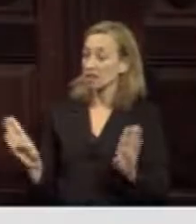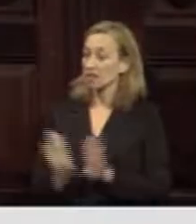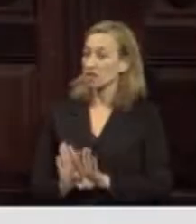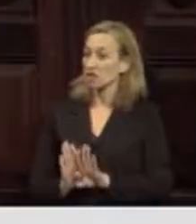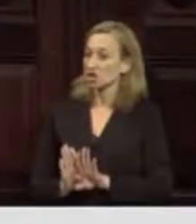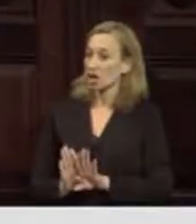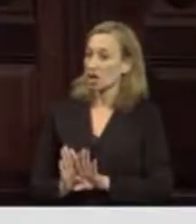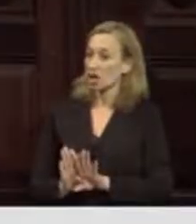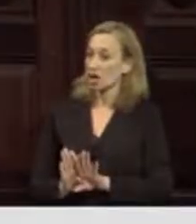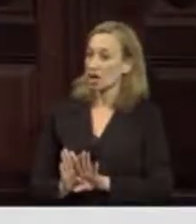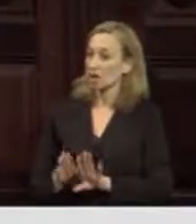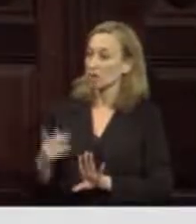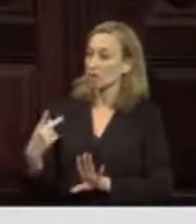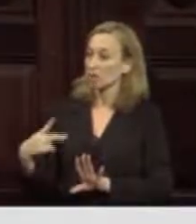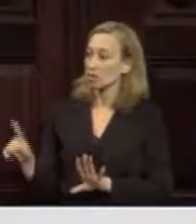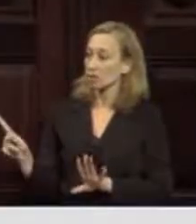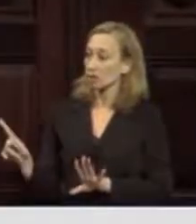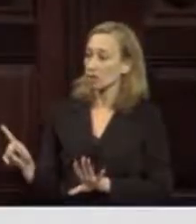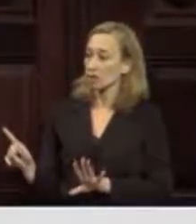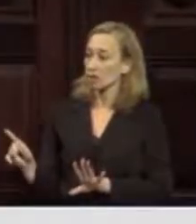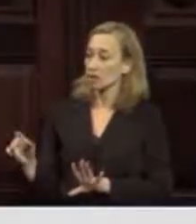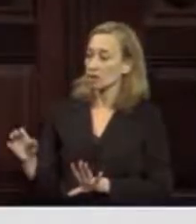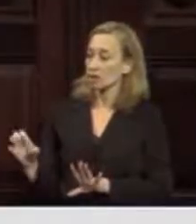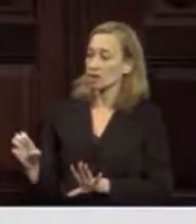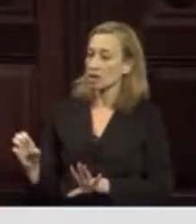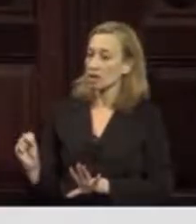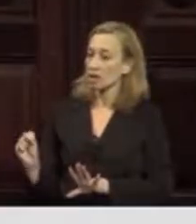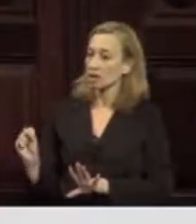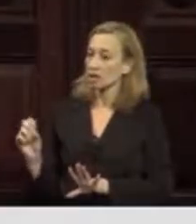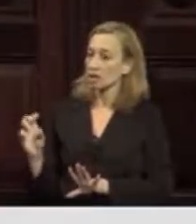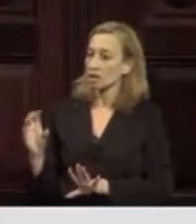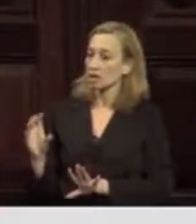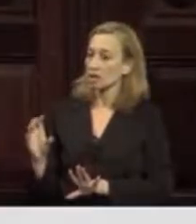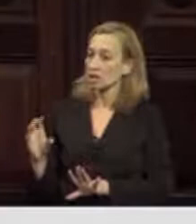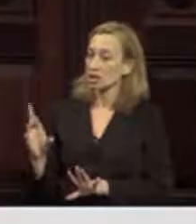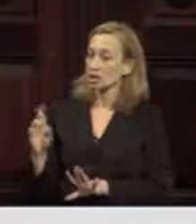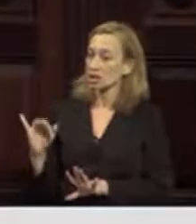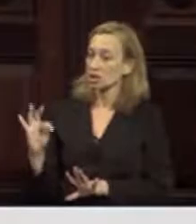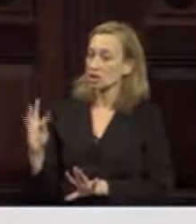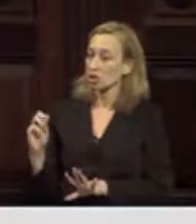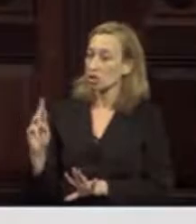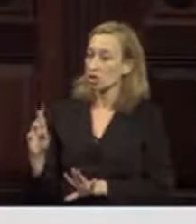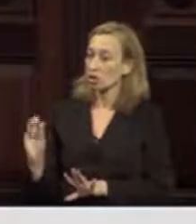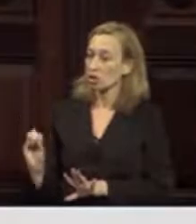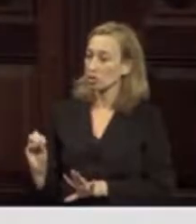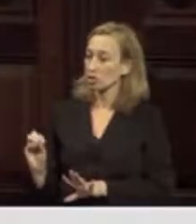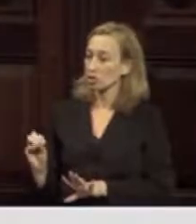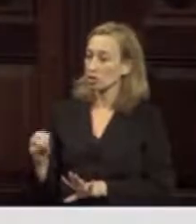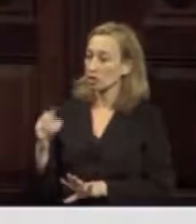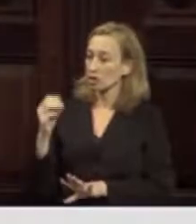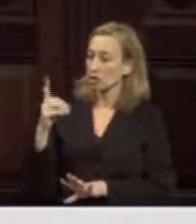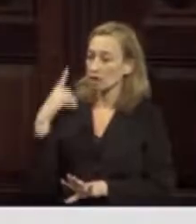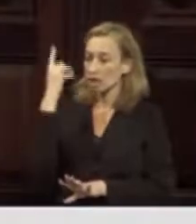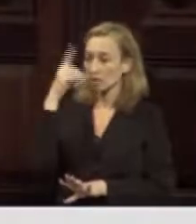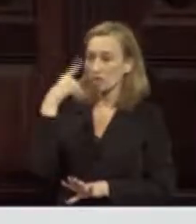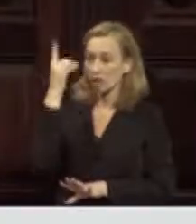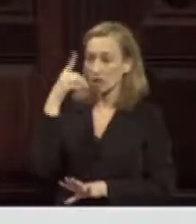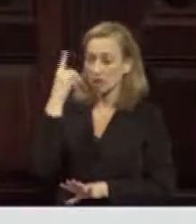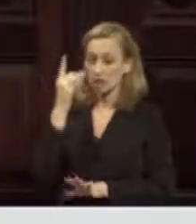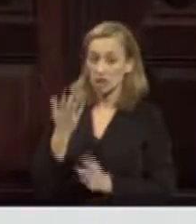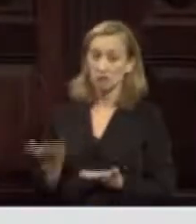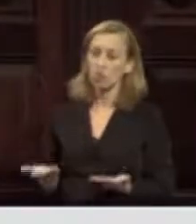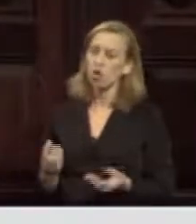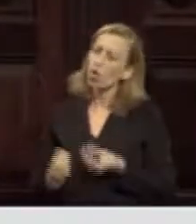Que diálogo, hein? Que nível de diálogo dos ministros do Supremo Tribunal Federal, expondo ali as